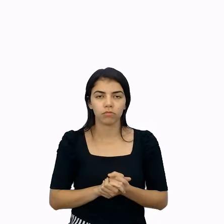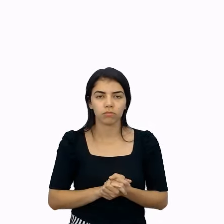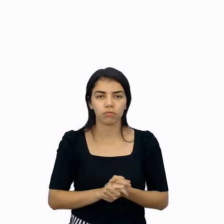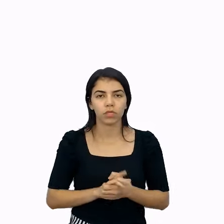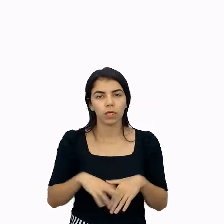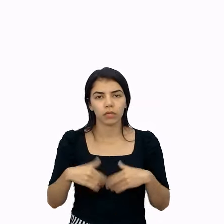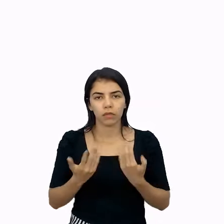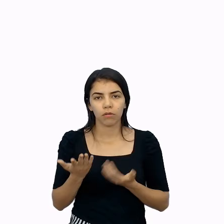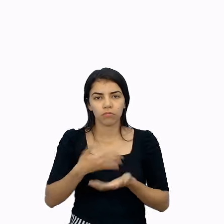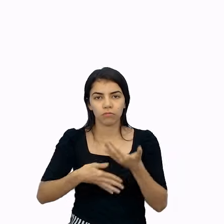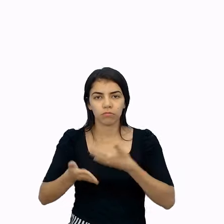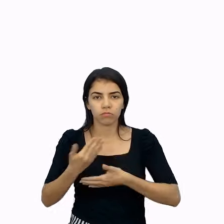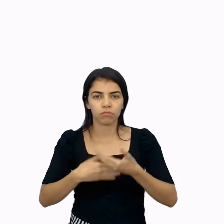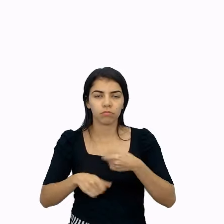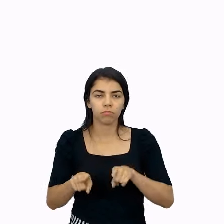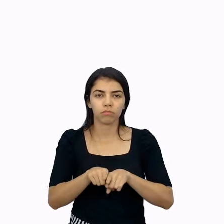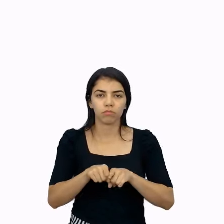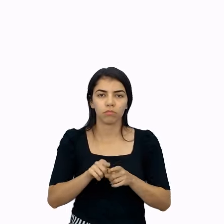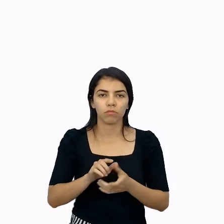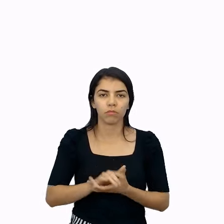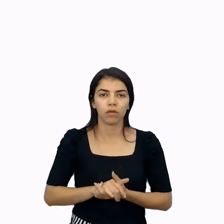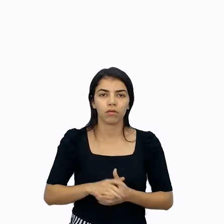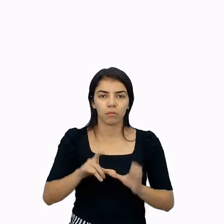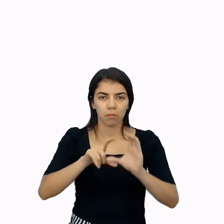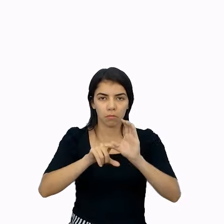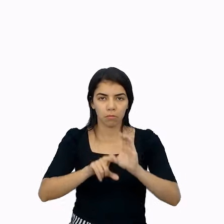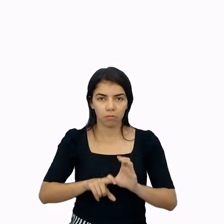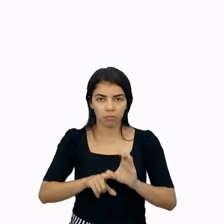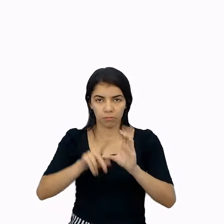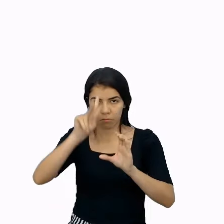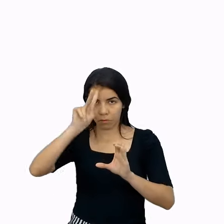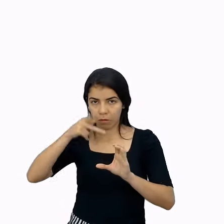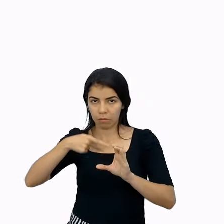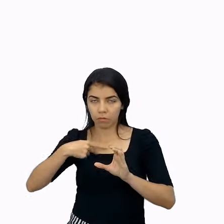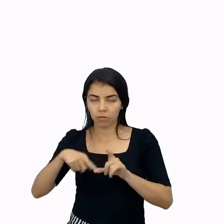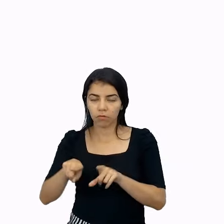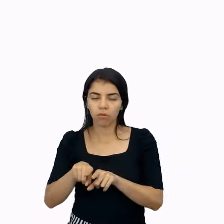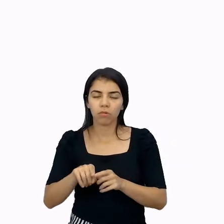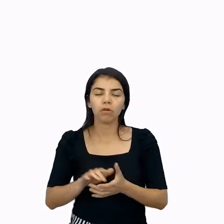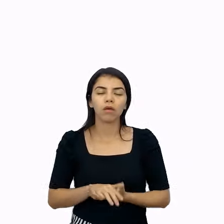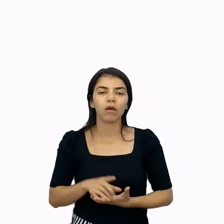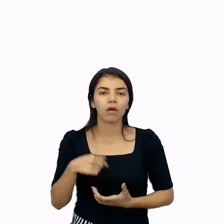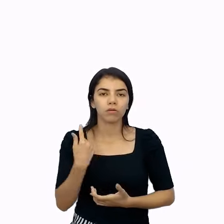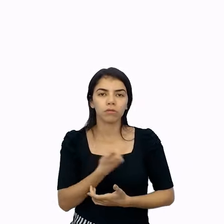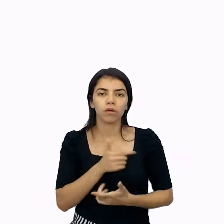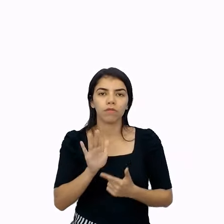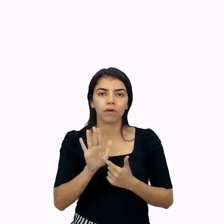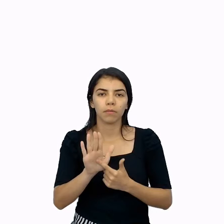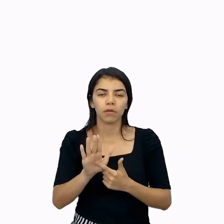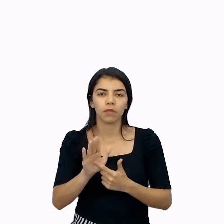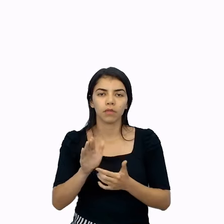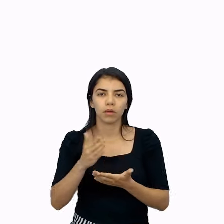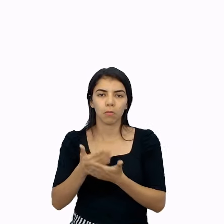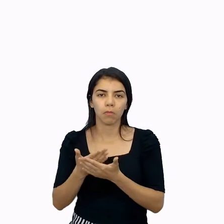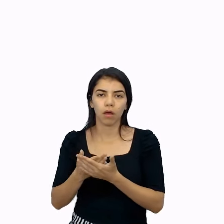forma compartilhada e autônoma. Logo a seguir, nós vamos apresentar uma aula chamada